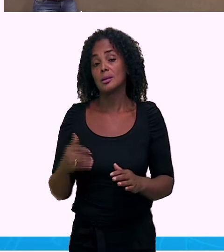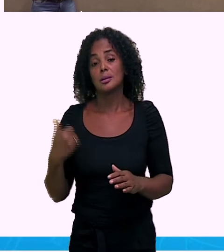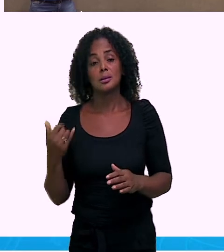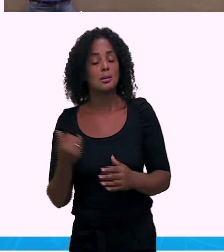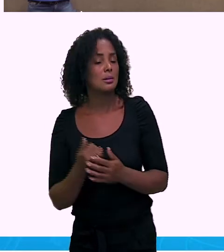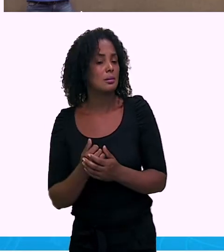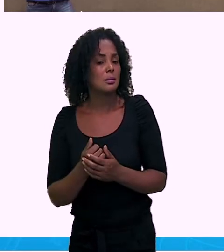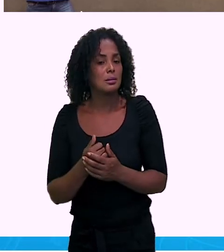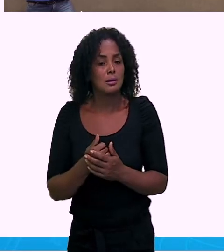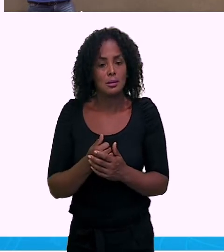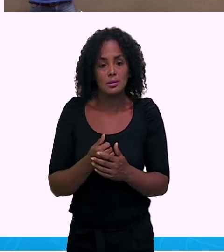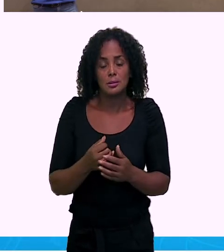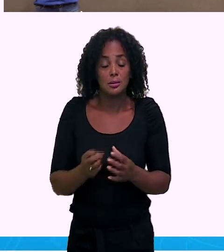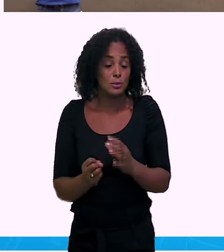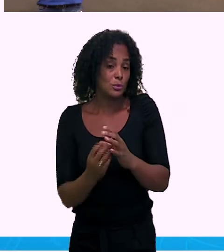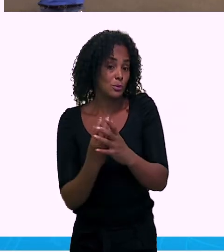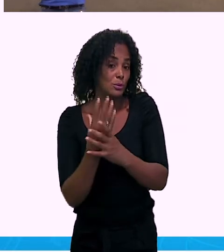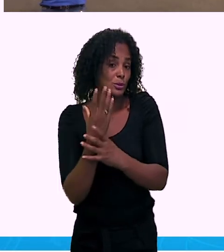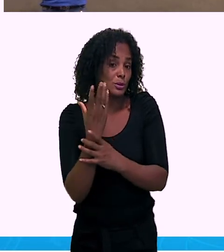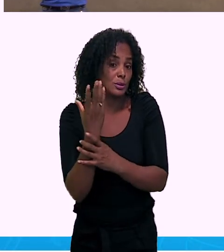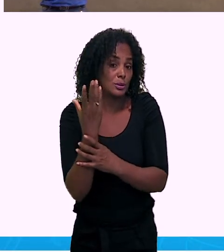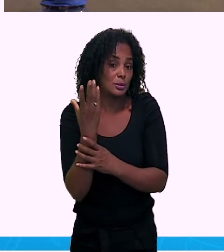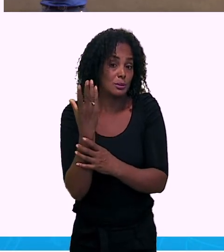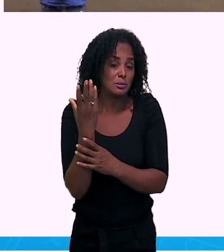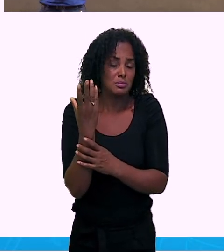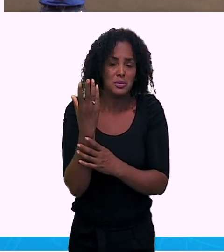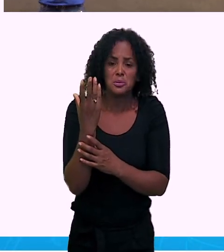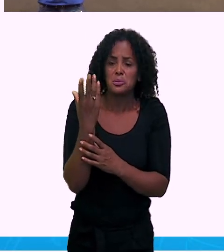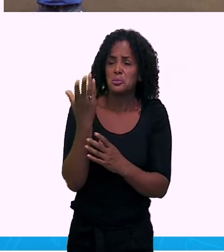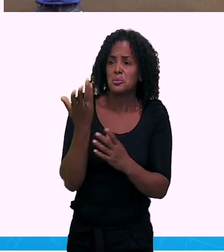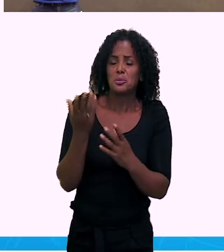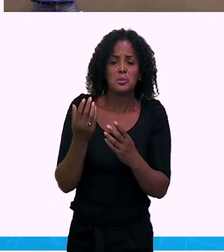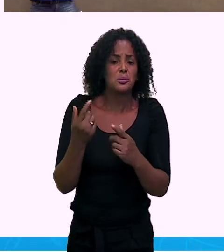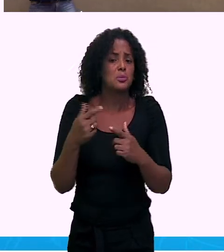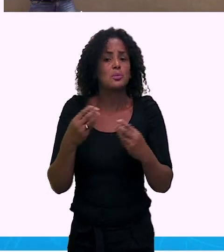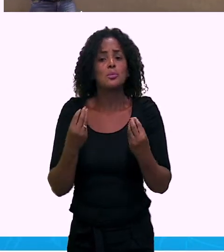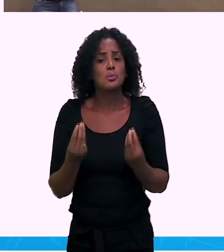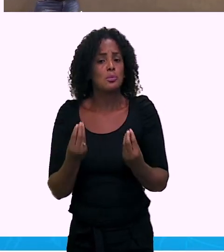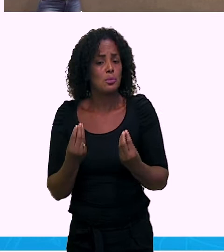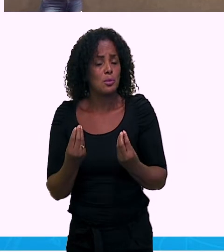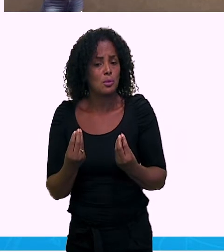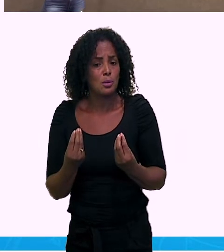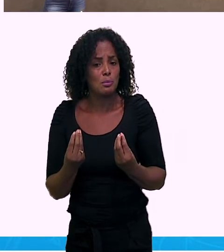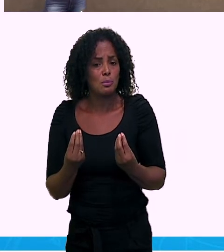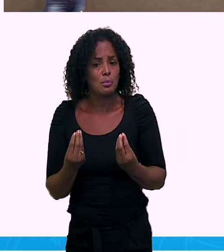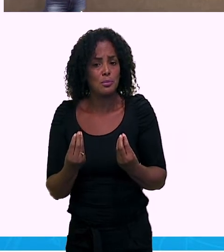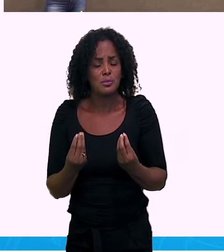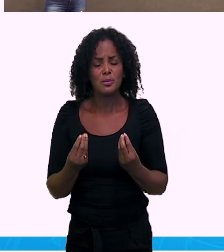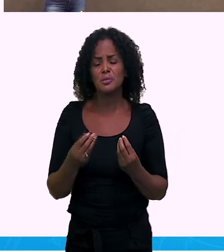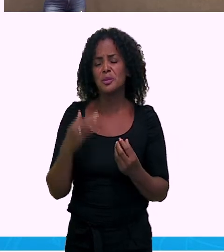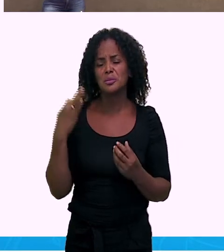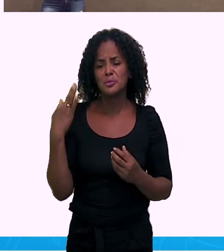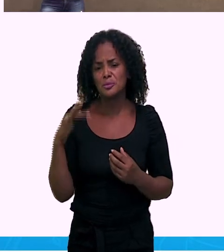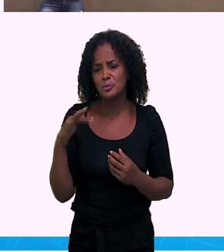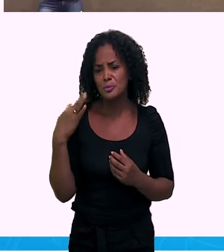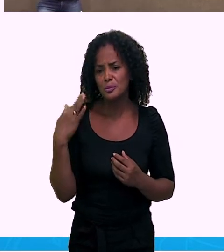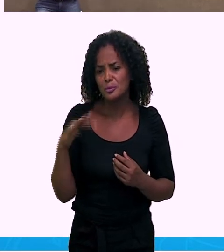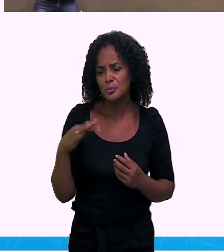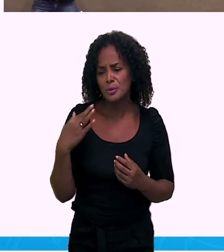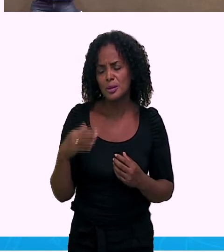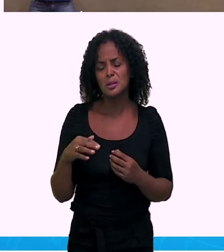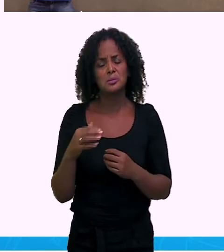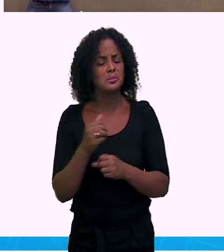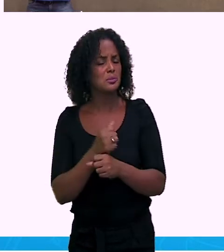o próximo item aí, ela surge com a queda do Império Romano. O Império Romano foi se enfraquecendo ao longo